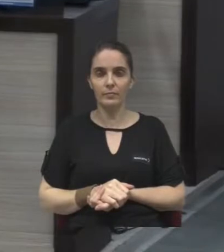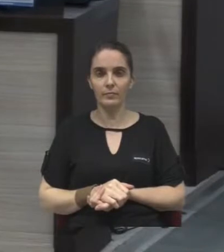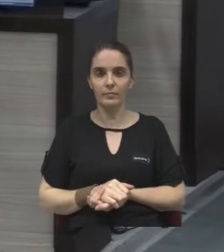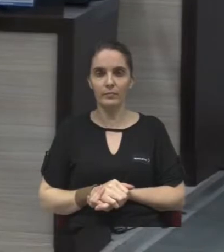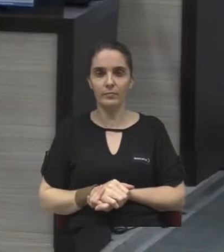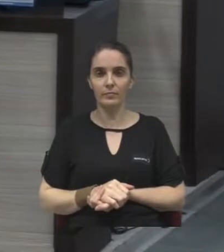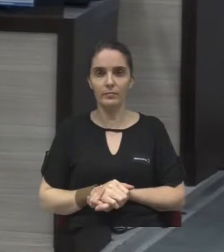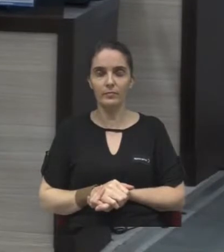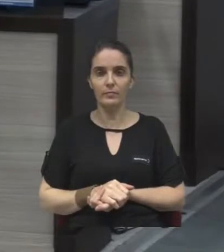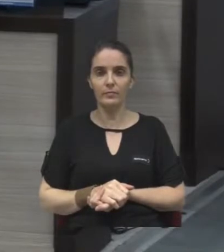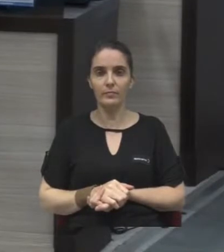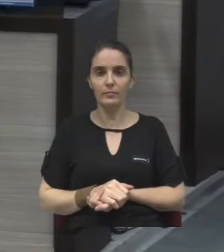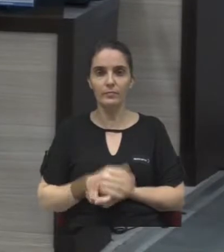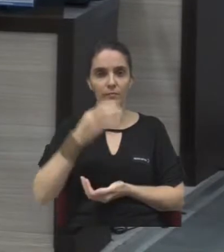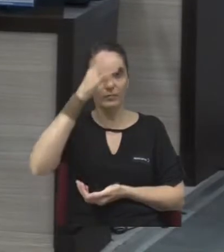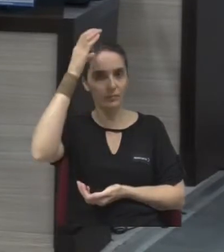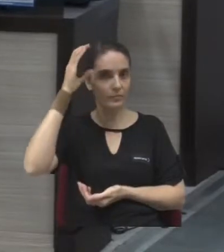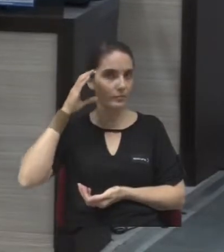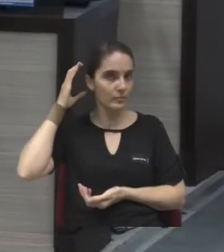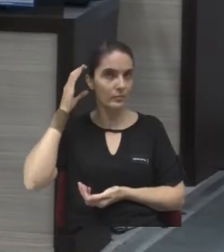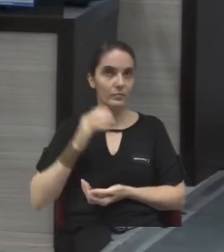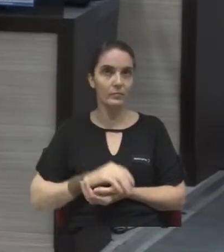Vereadora Carolina Pontes.